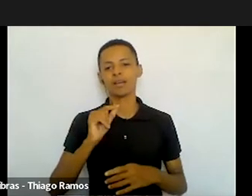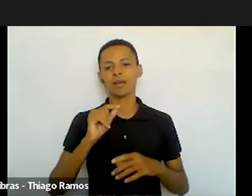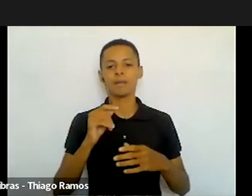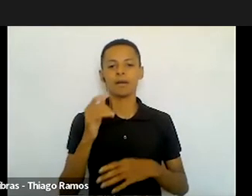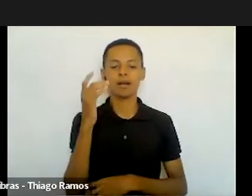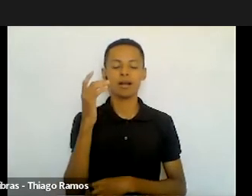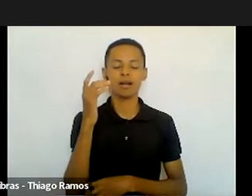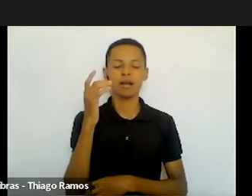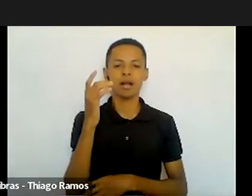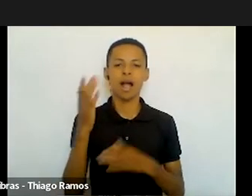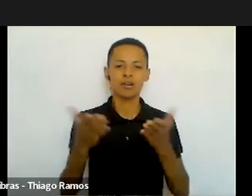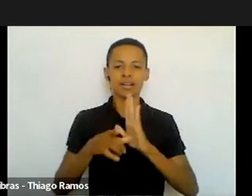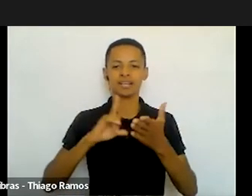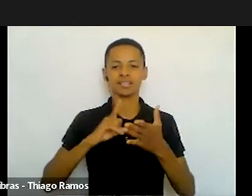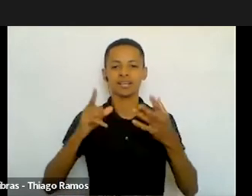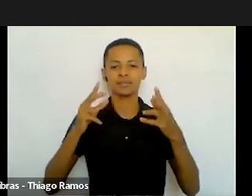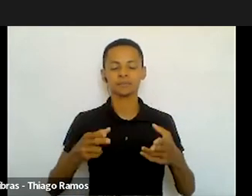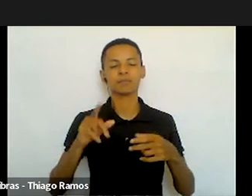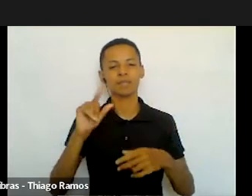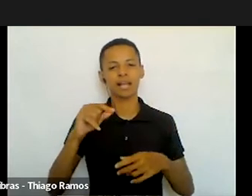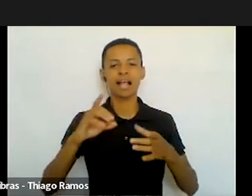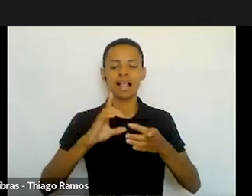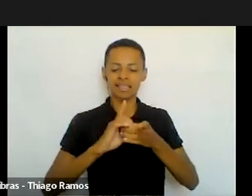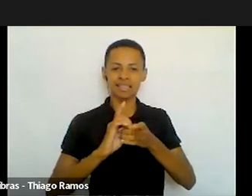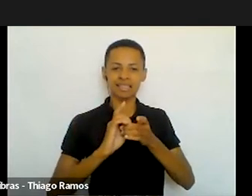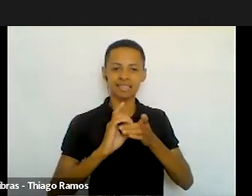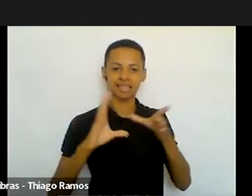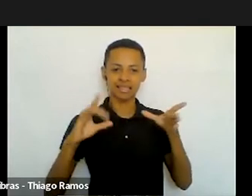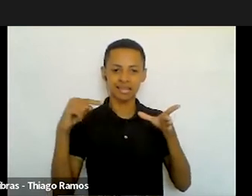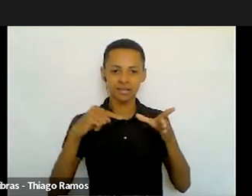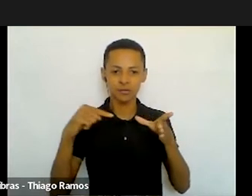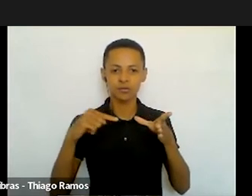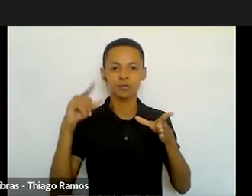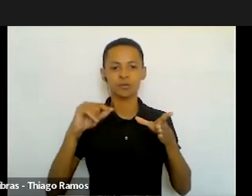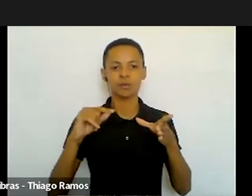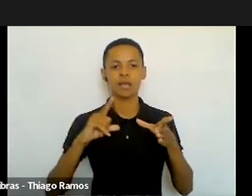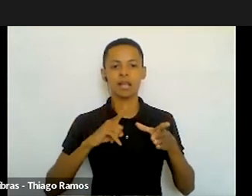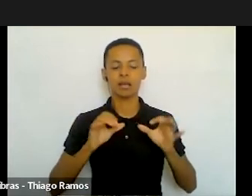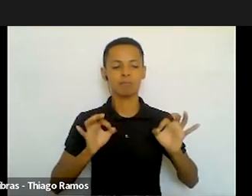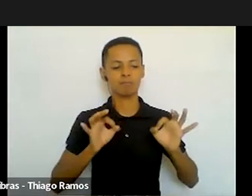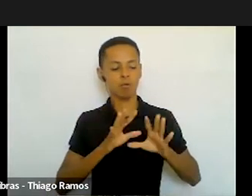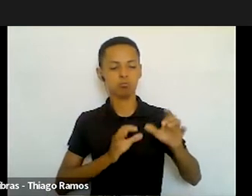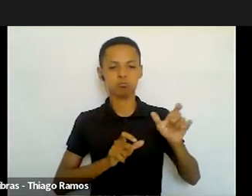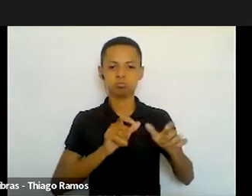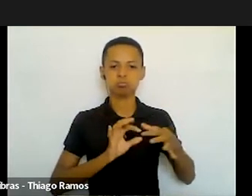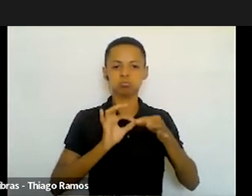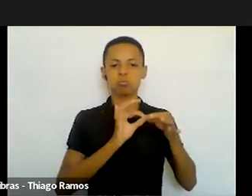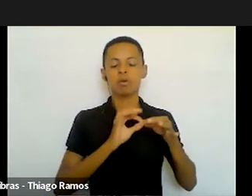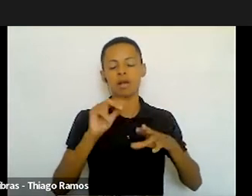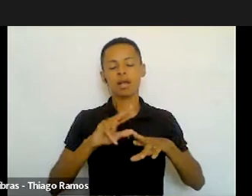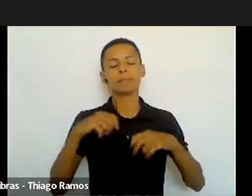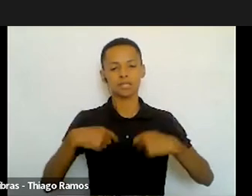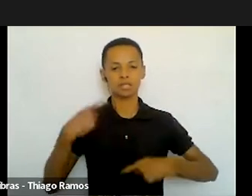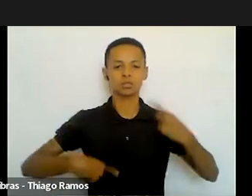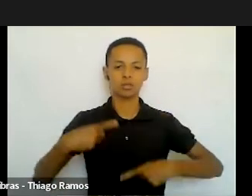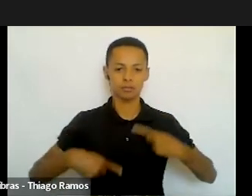pouco, essa democracia consolidada para que a gente se discuta cada vez mais em